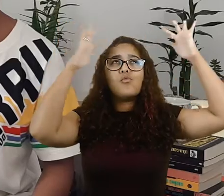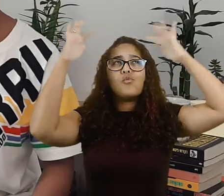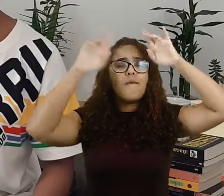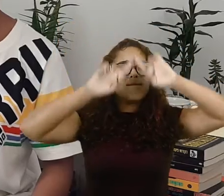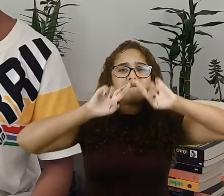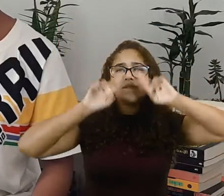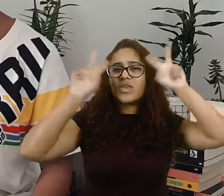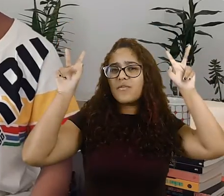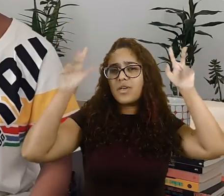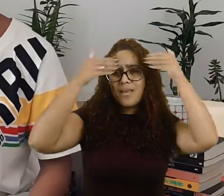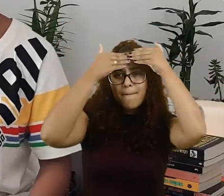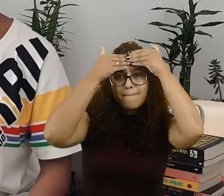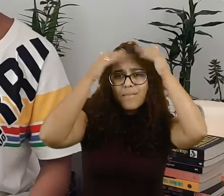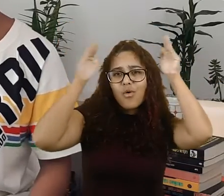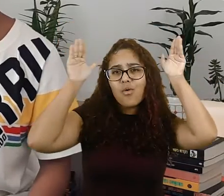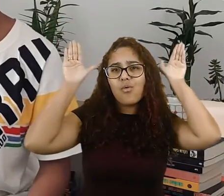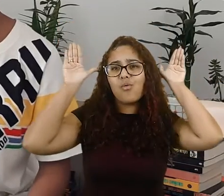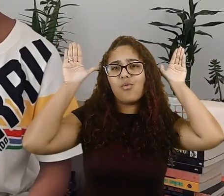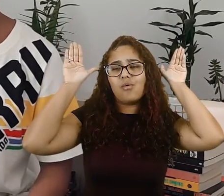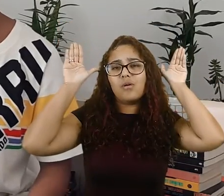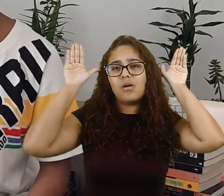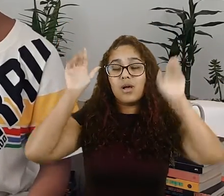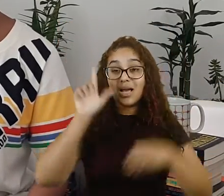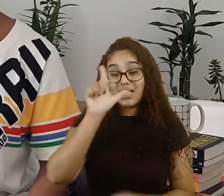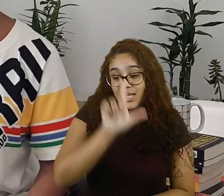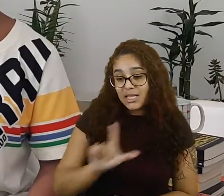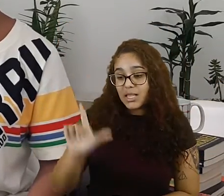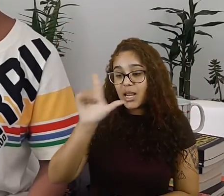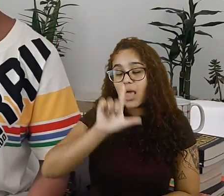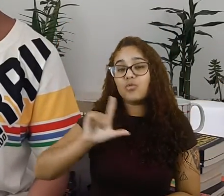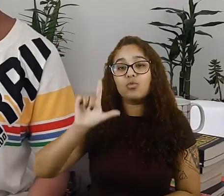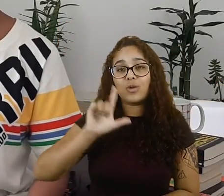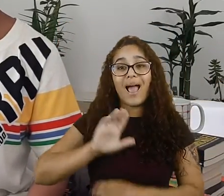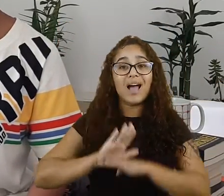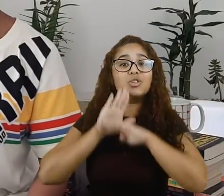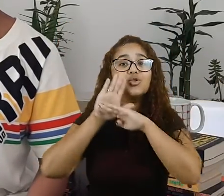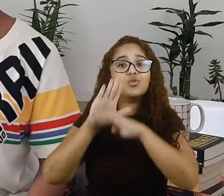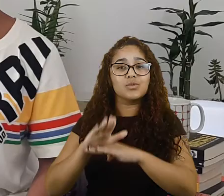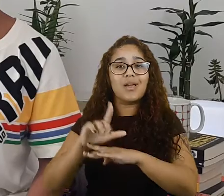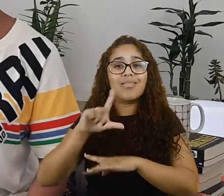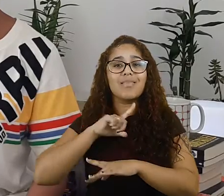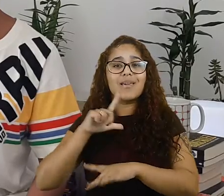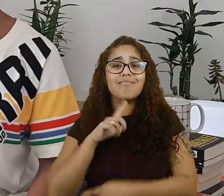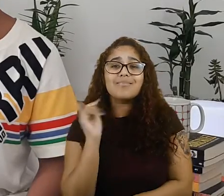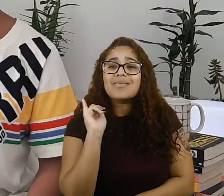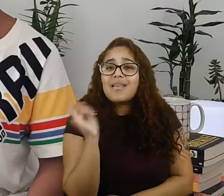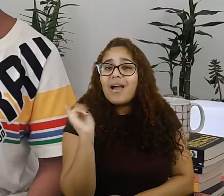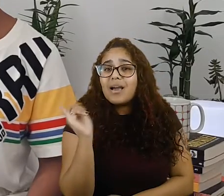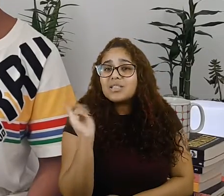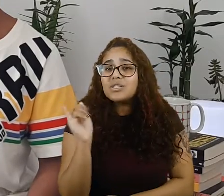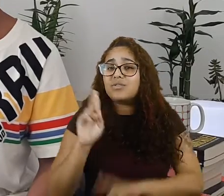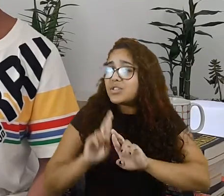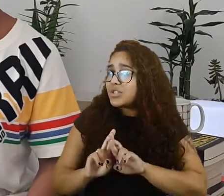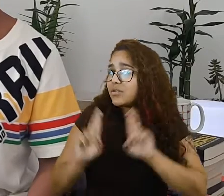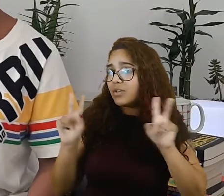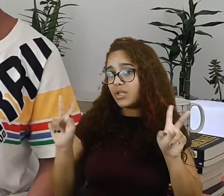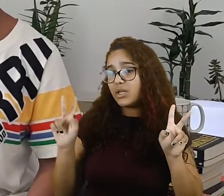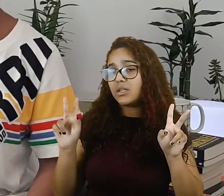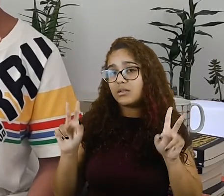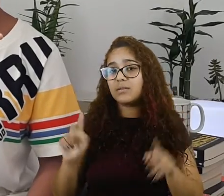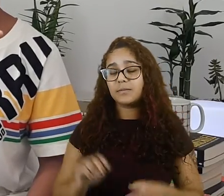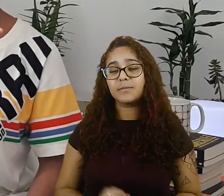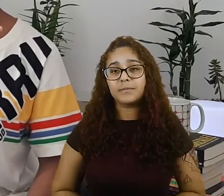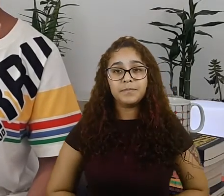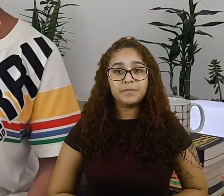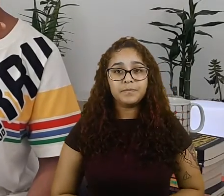um imaginário diferenciado. A literatura ela ajuda a gente a ter outras